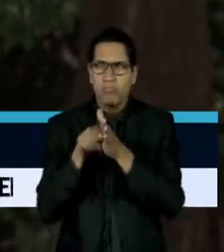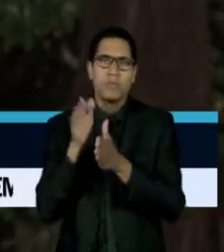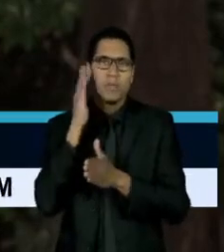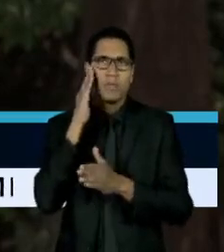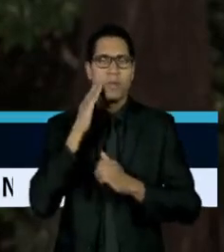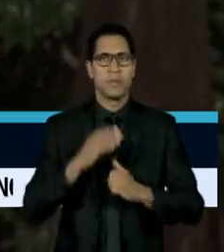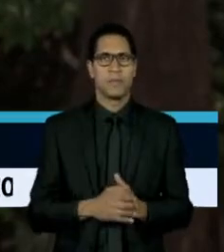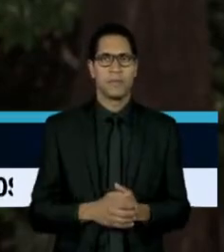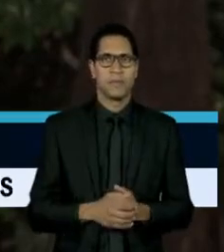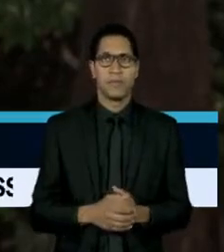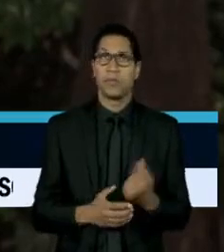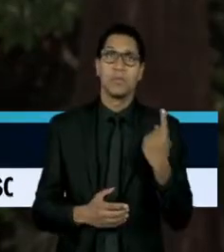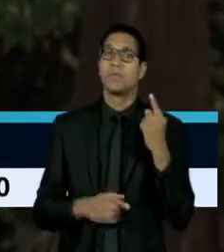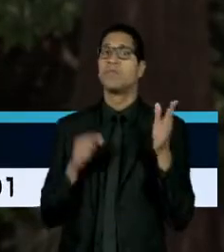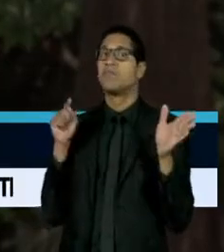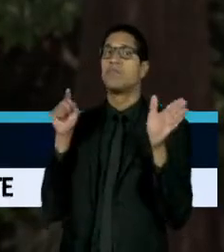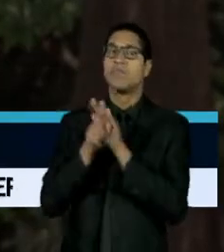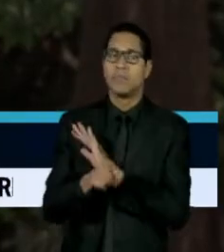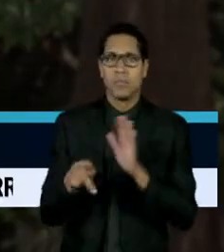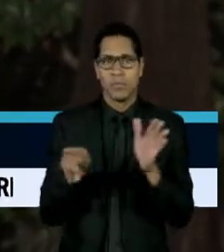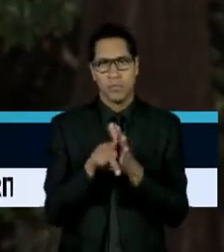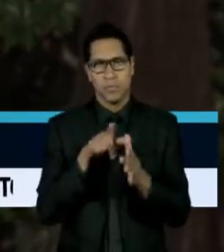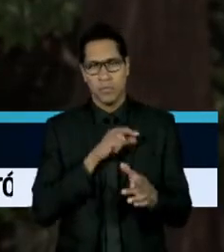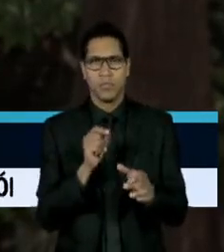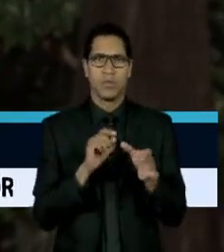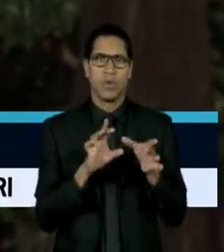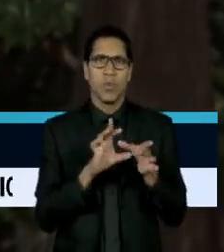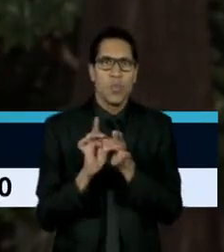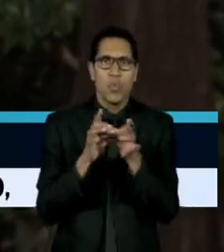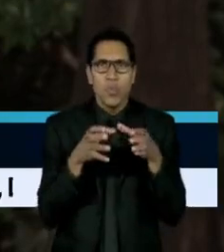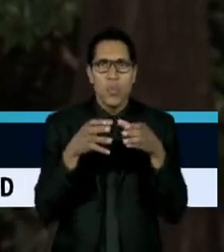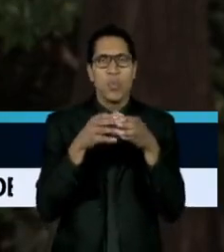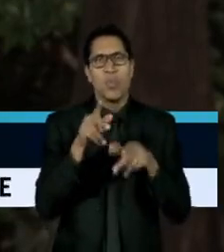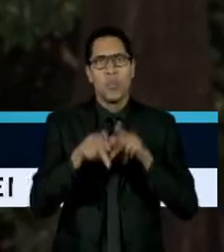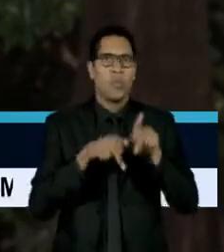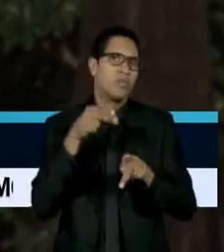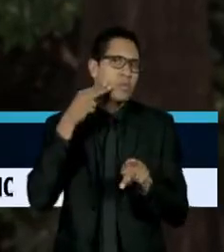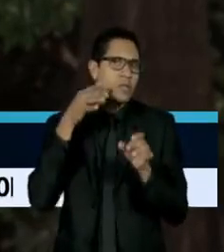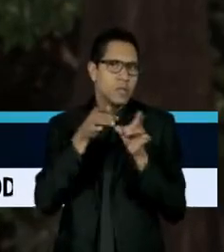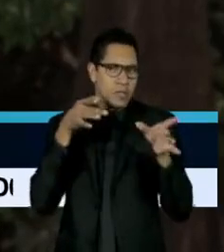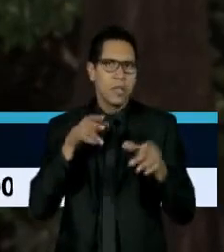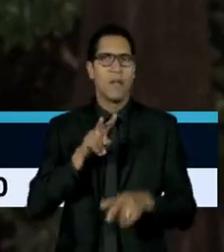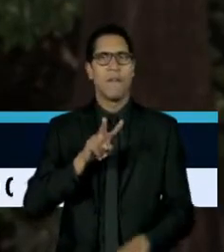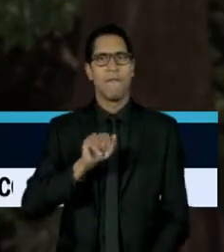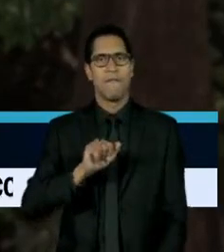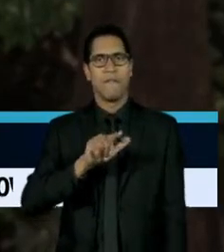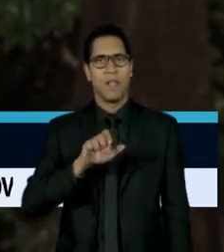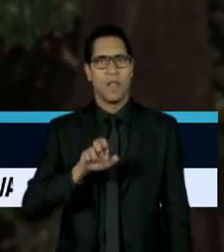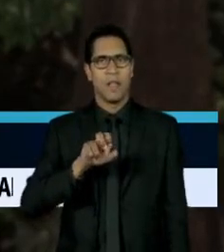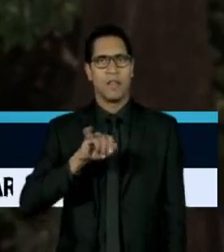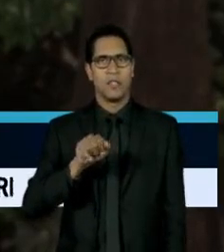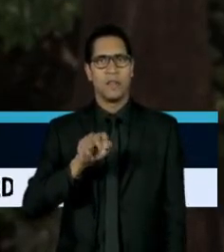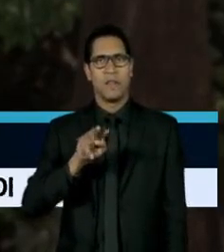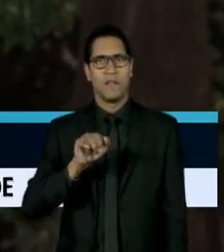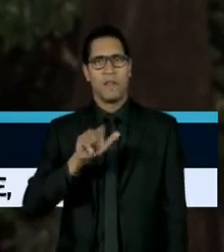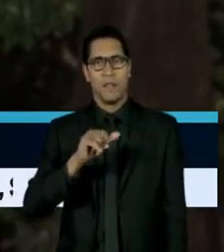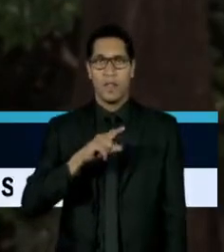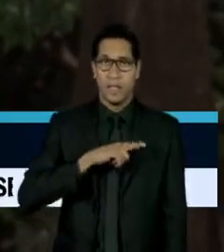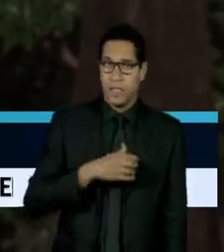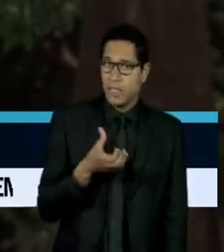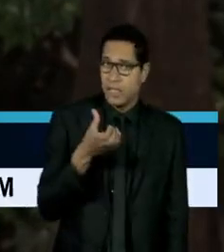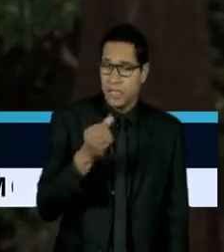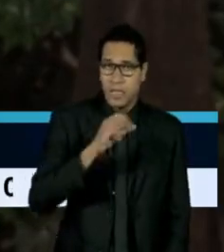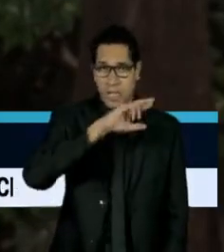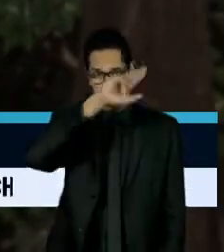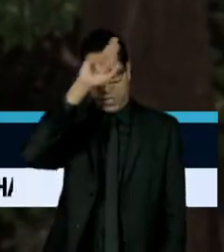cobrar transparência foi a União dos Povos Indígenas do Vale do Javari, que representa 6 etnias, cujo